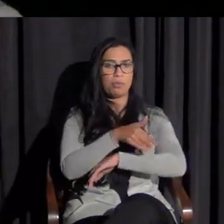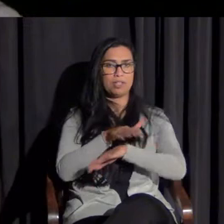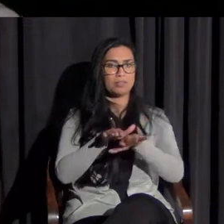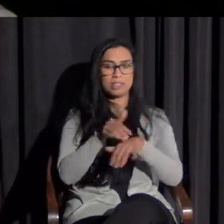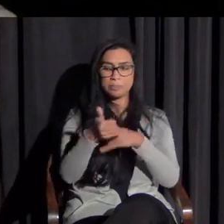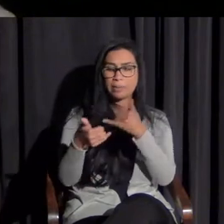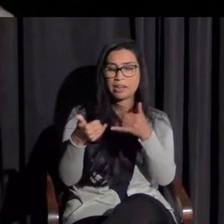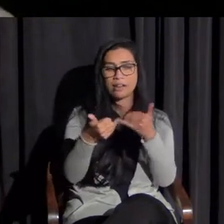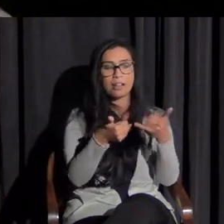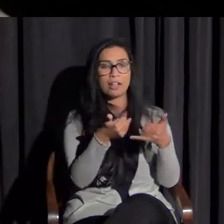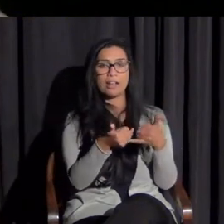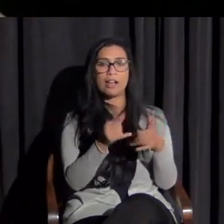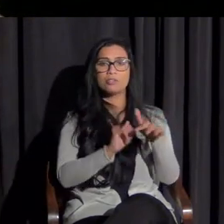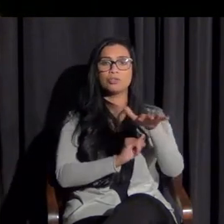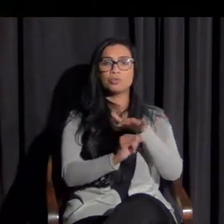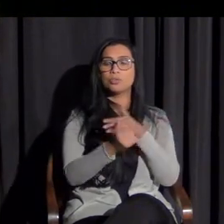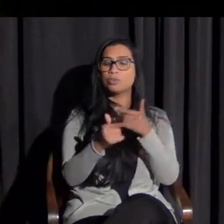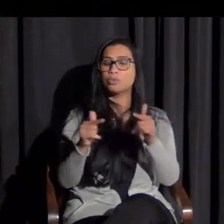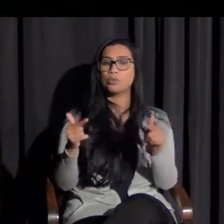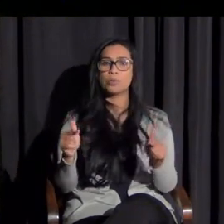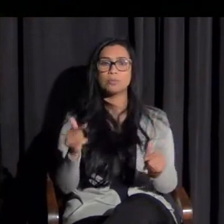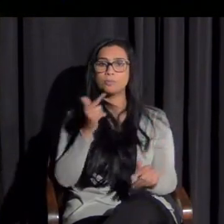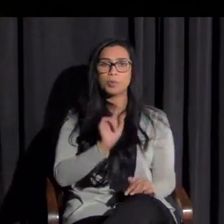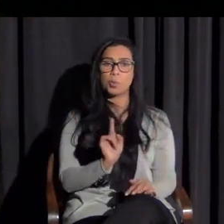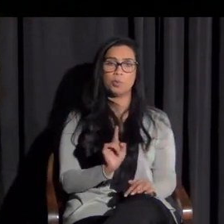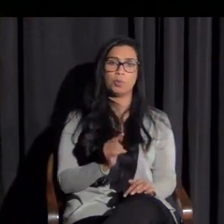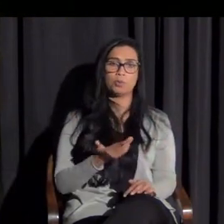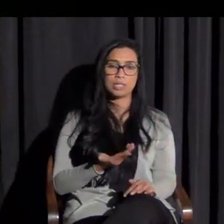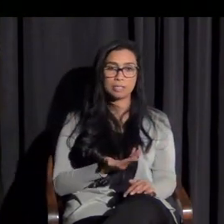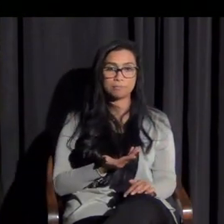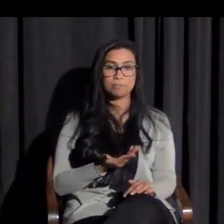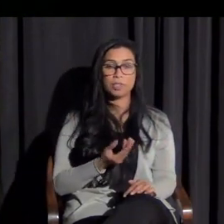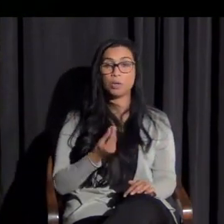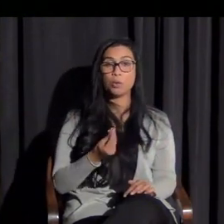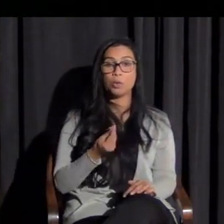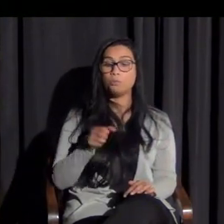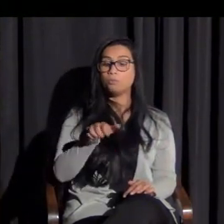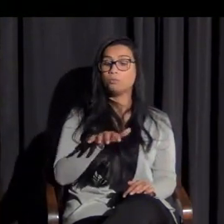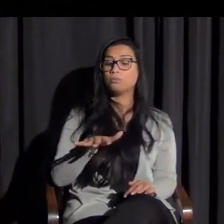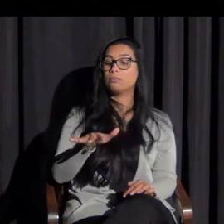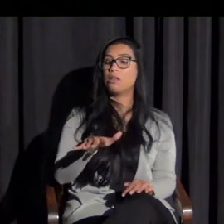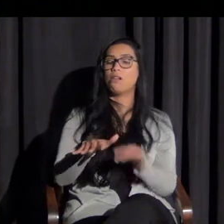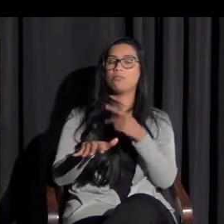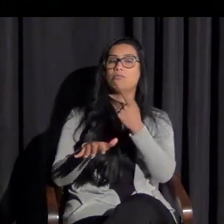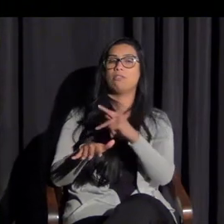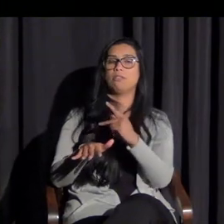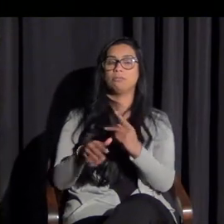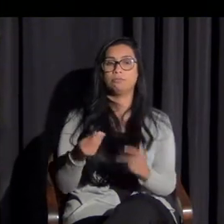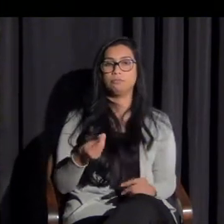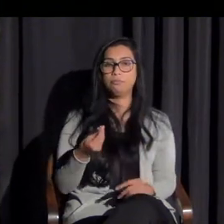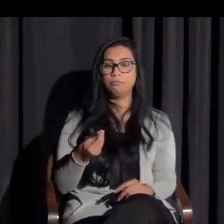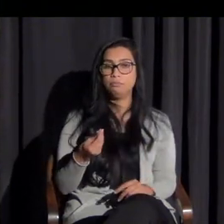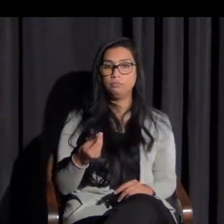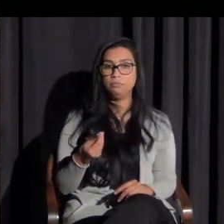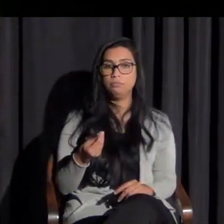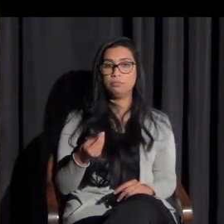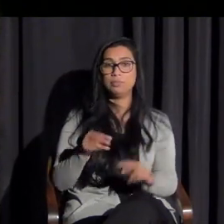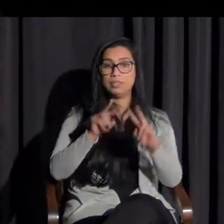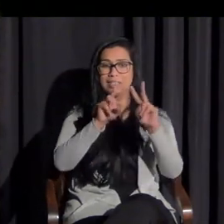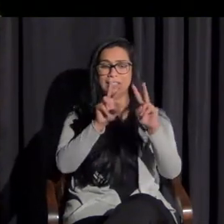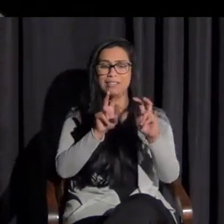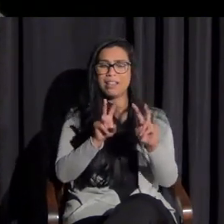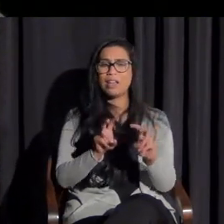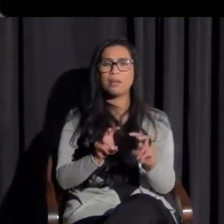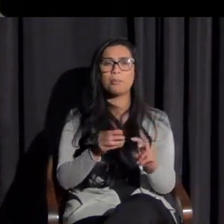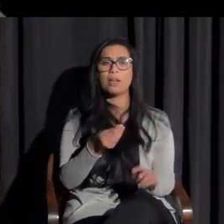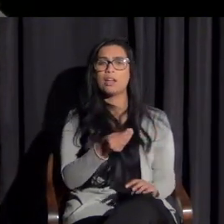possibilidade de brincar também nas instituições, né, qual o espaço as crianças estão tendo, né, e que tempo as crianças estão tendo